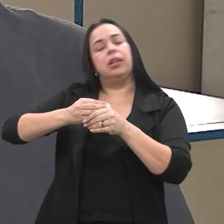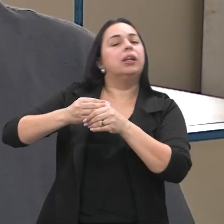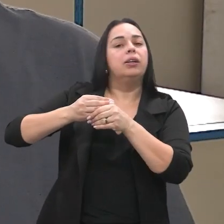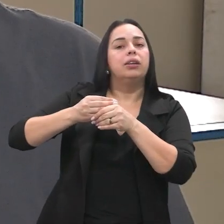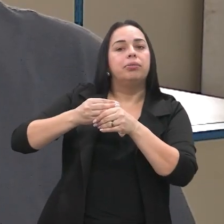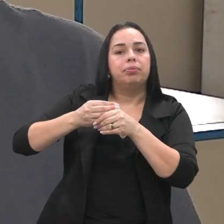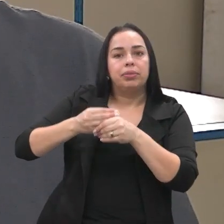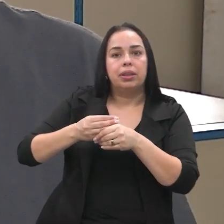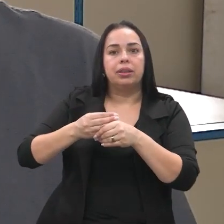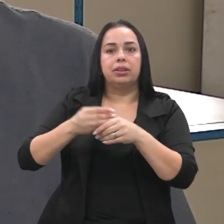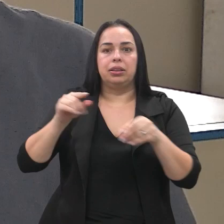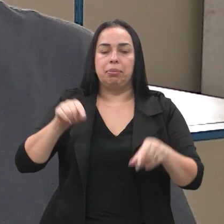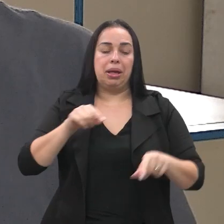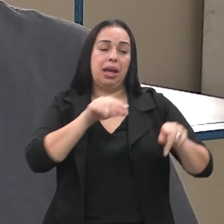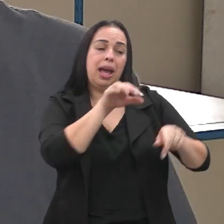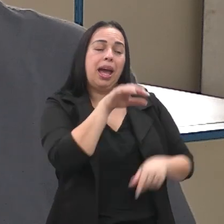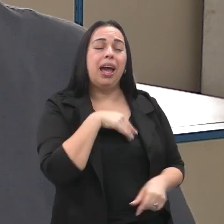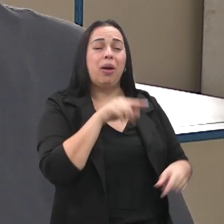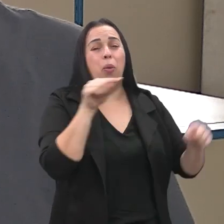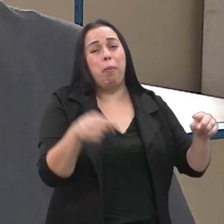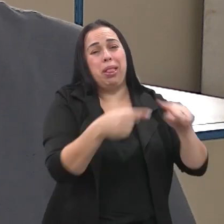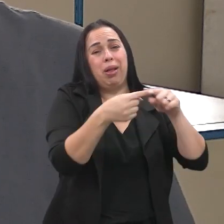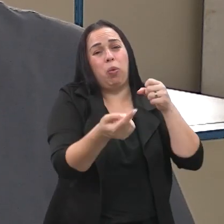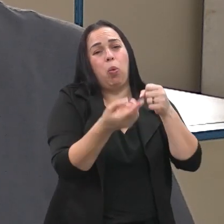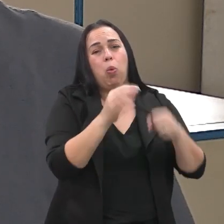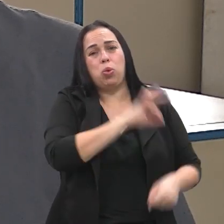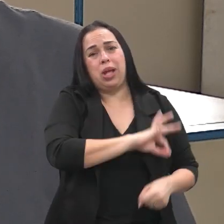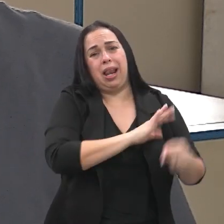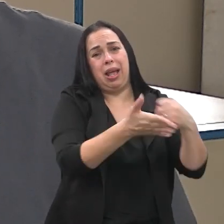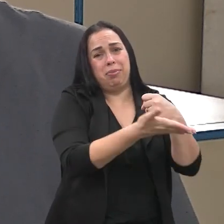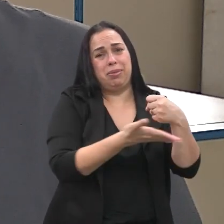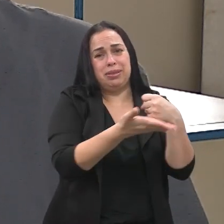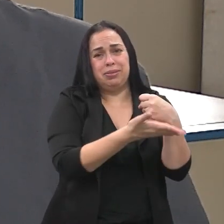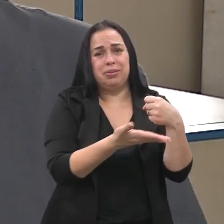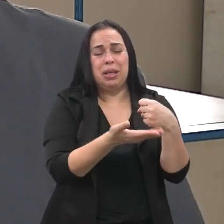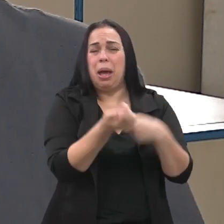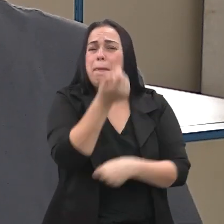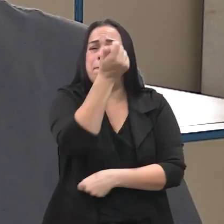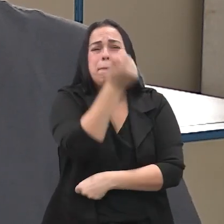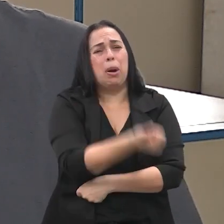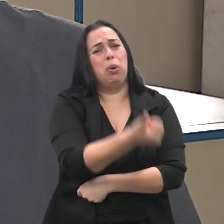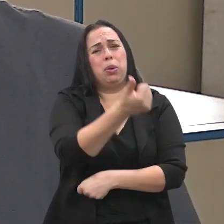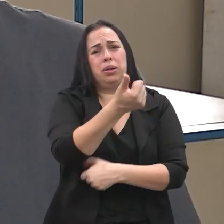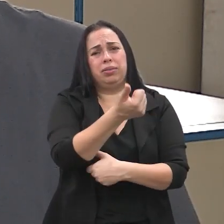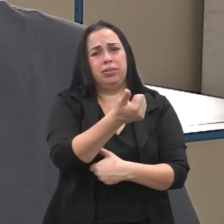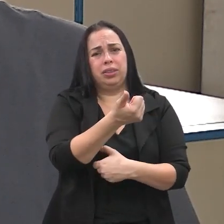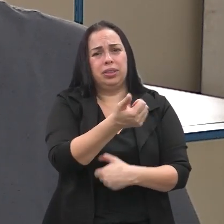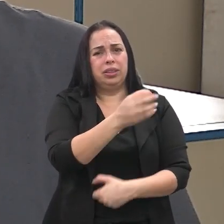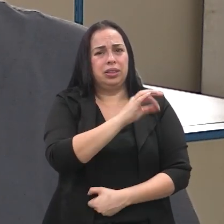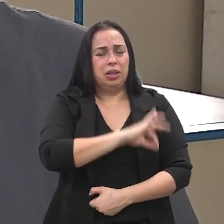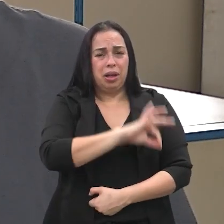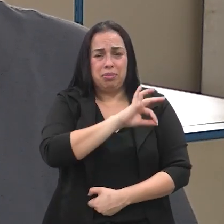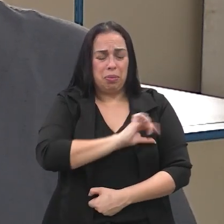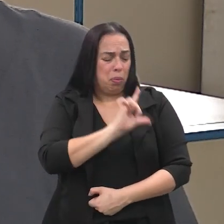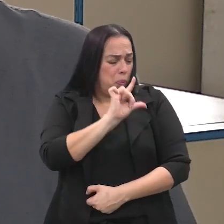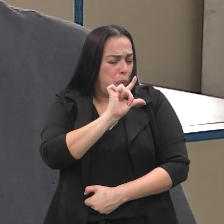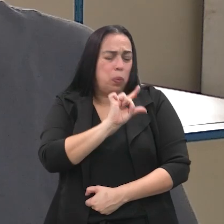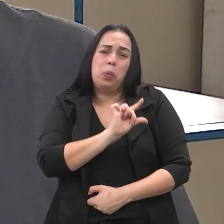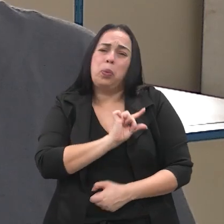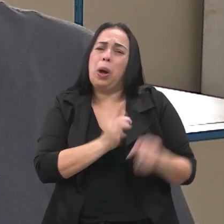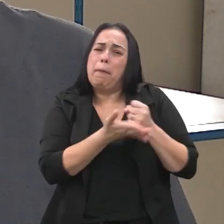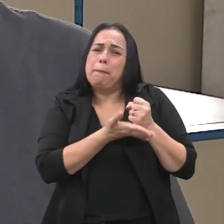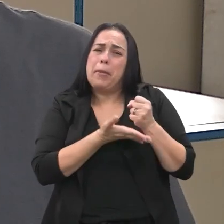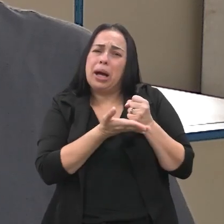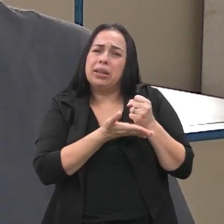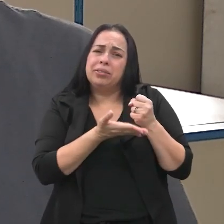pensar que é baseado no salário mínimo, né? Entendeu? Então não é suficiente hoje. O salário mínimo